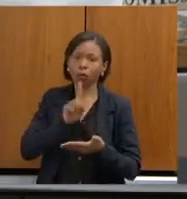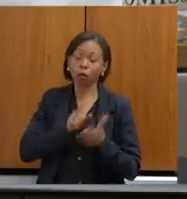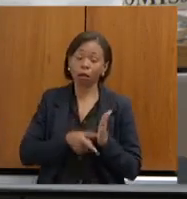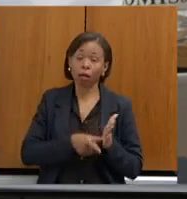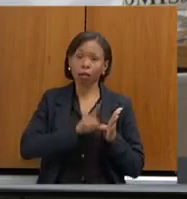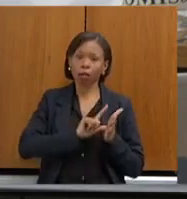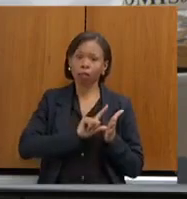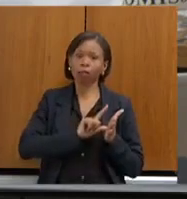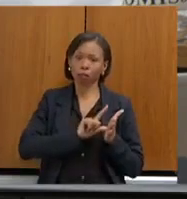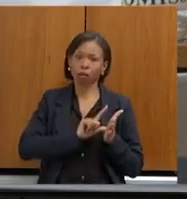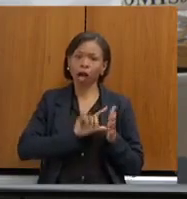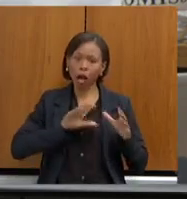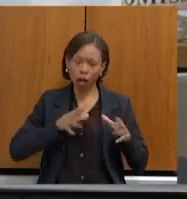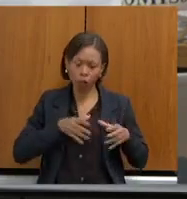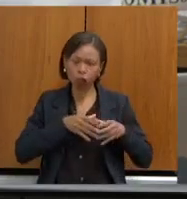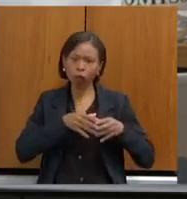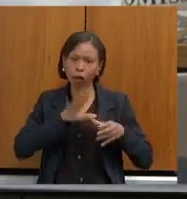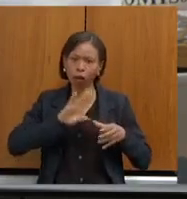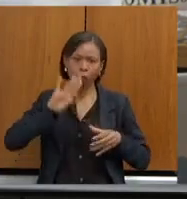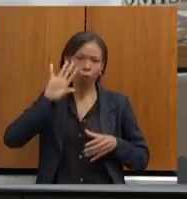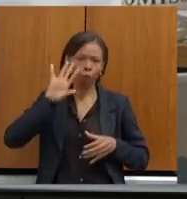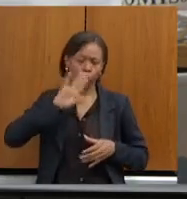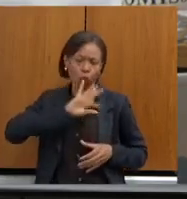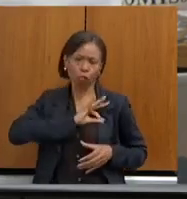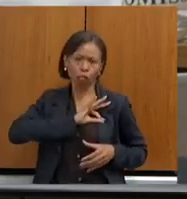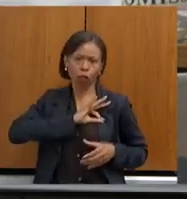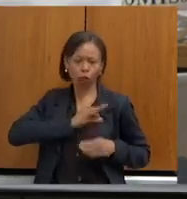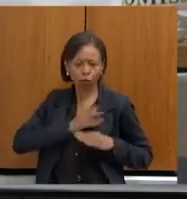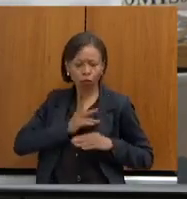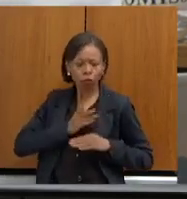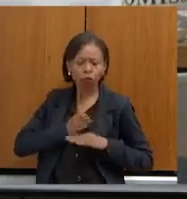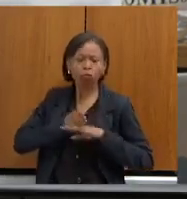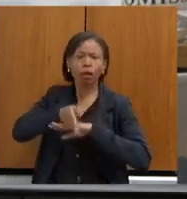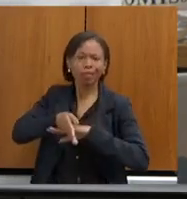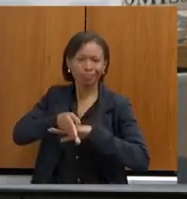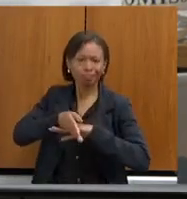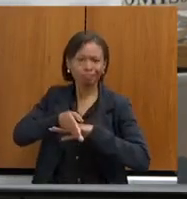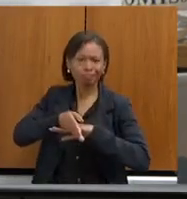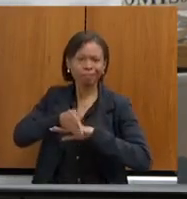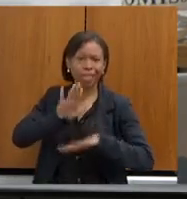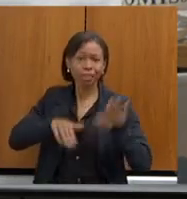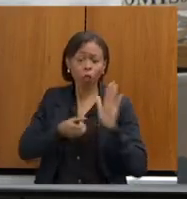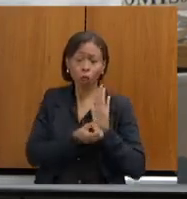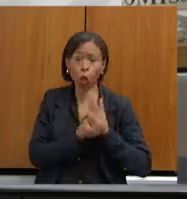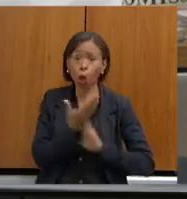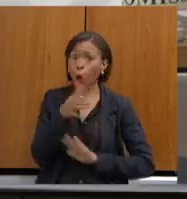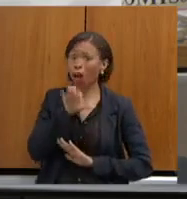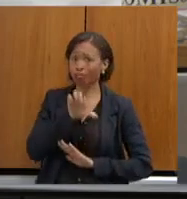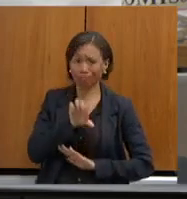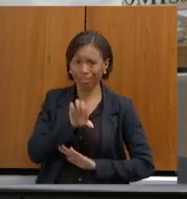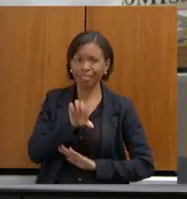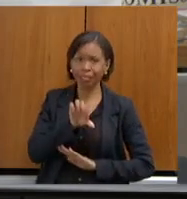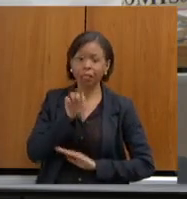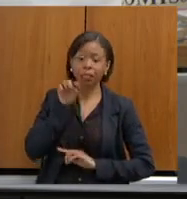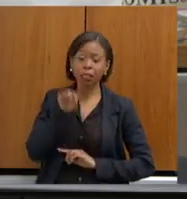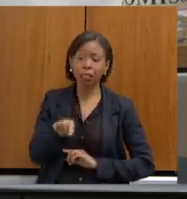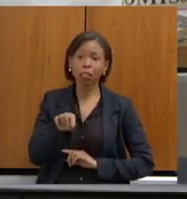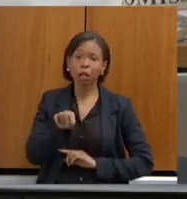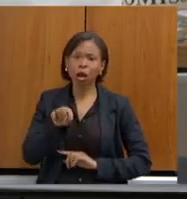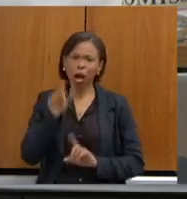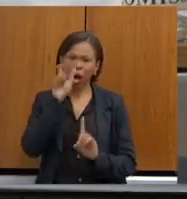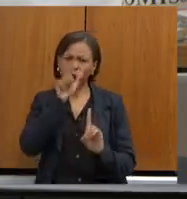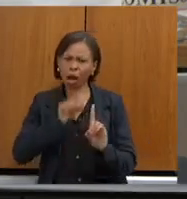aquela equipe vai ela chega fazer 9 visitas e ali no meio daquelas daquelas visita ou às vezes o agressor né